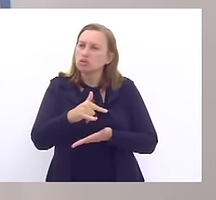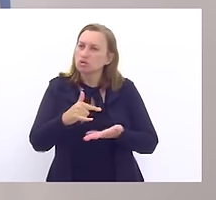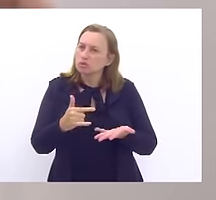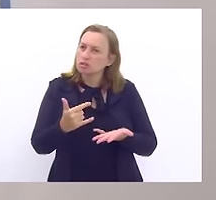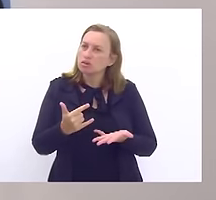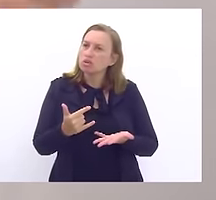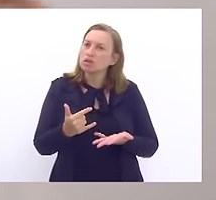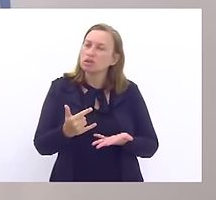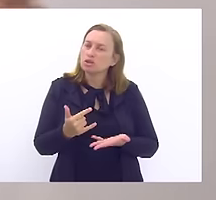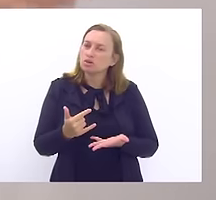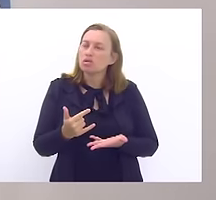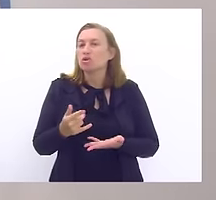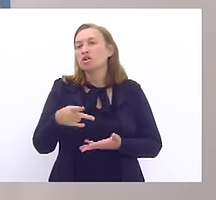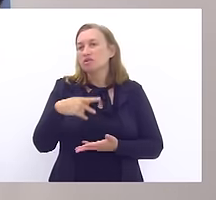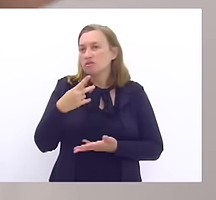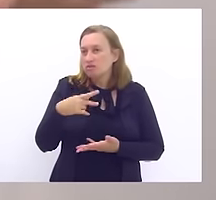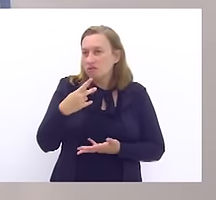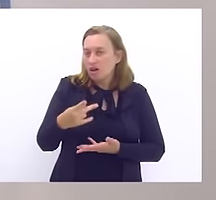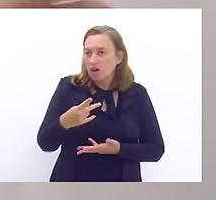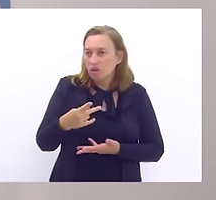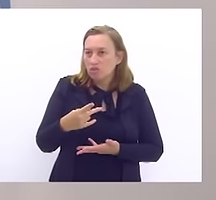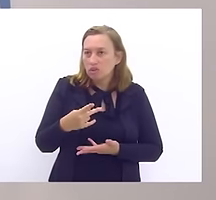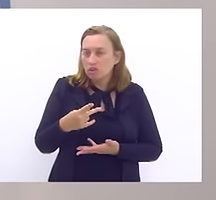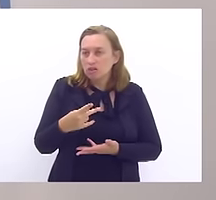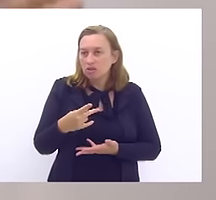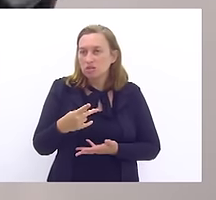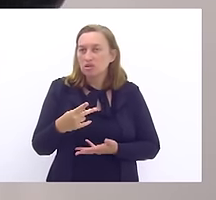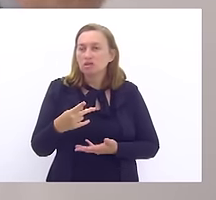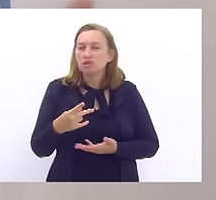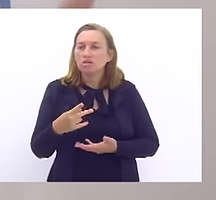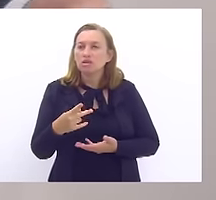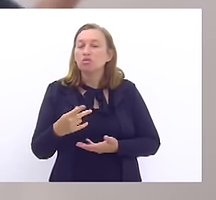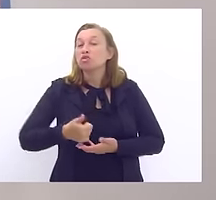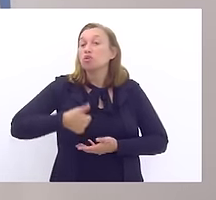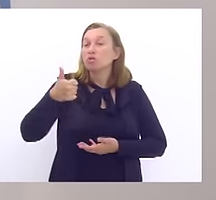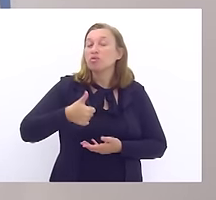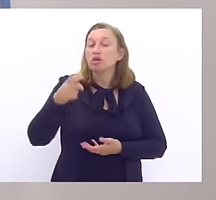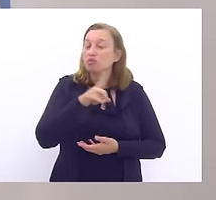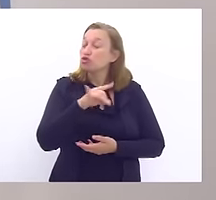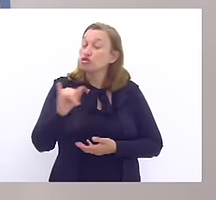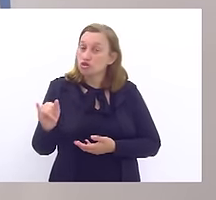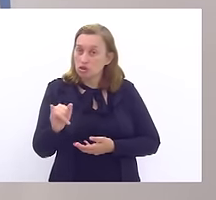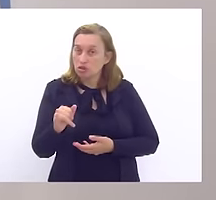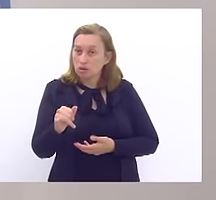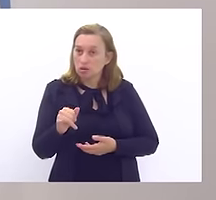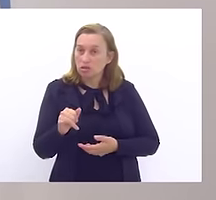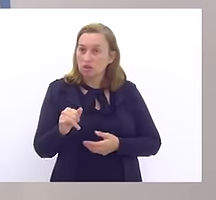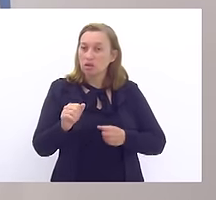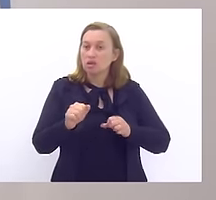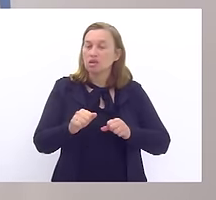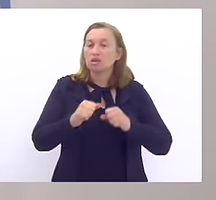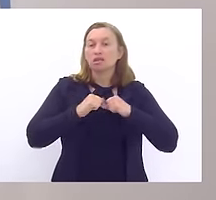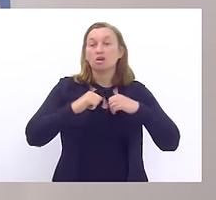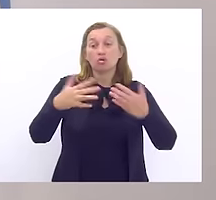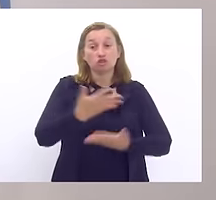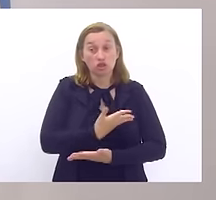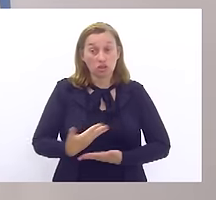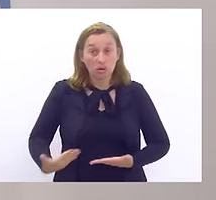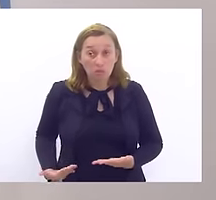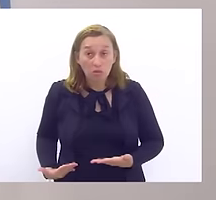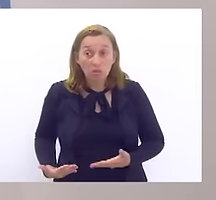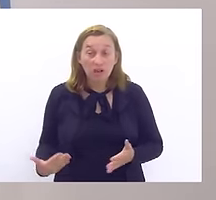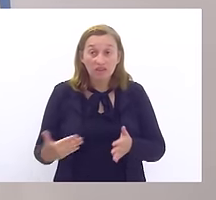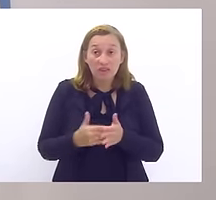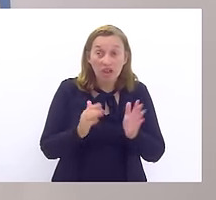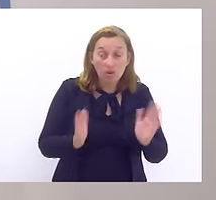No que diz respeito ao fato que a gente tá tratando aqui hoje é o primeiro dia desse desse dessa audiência audiência que realizamos